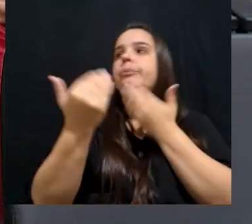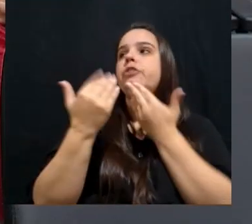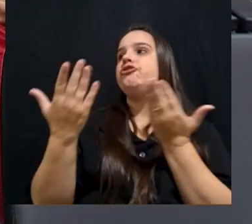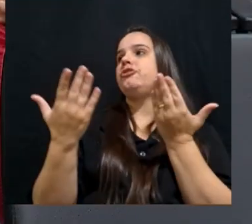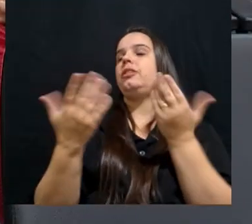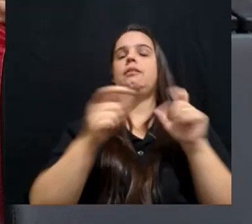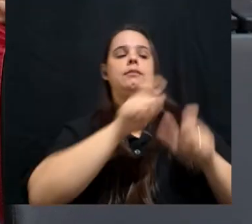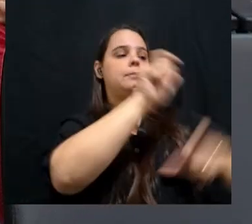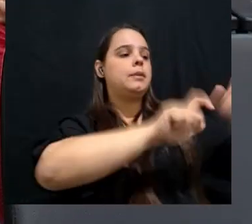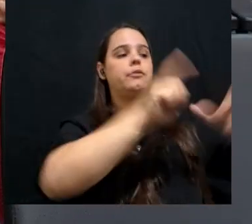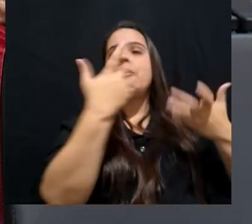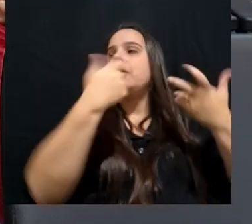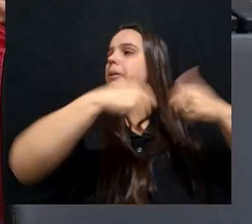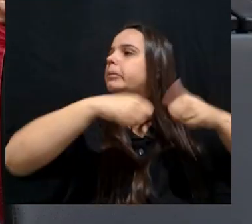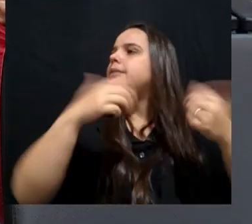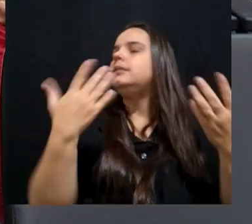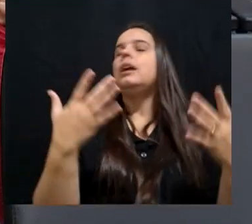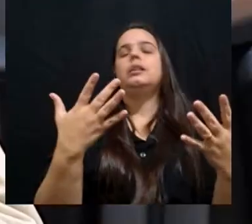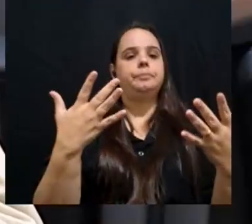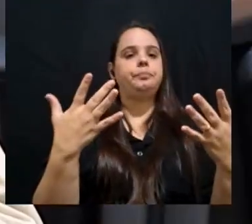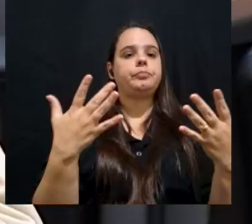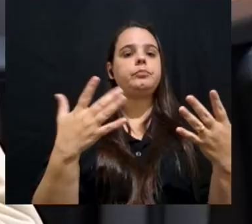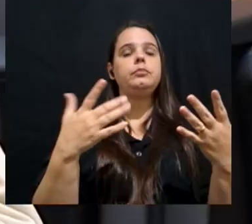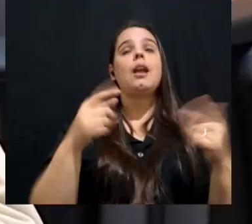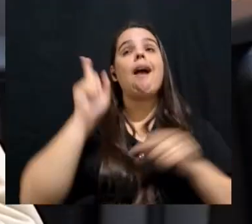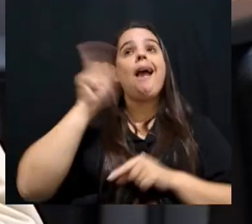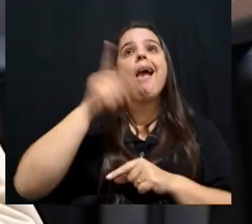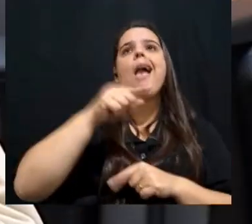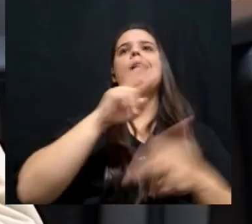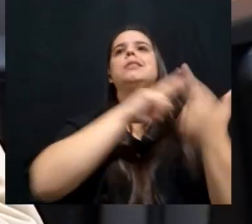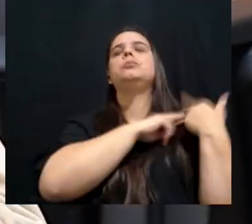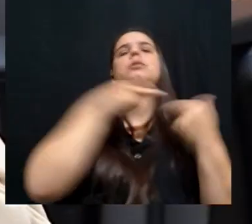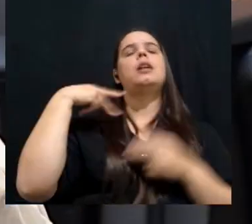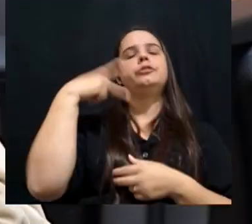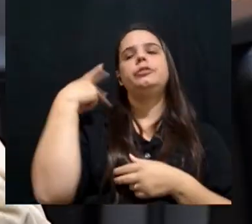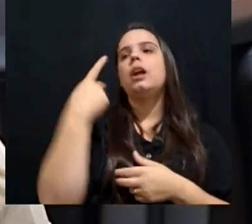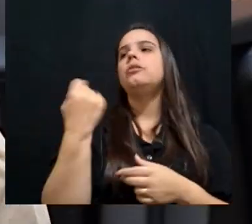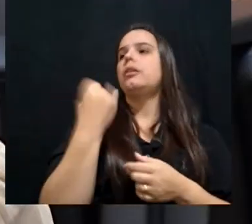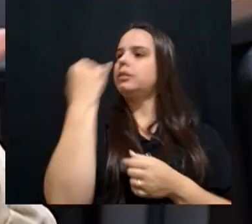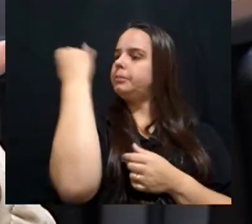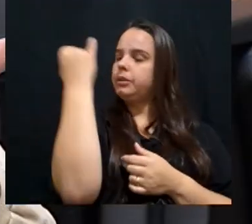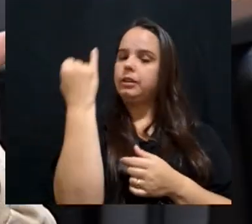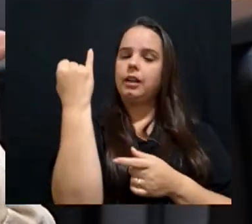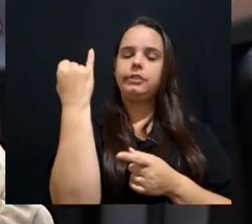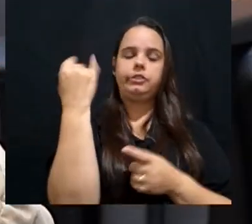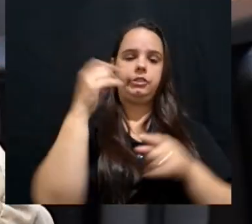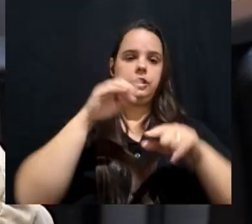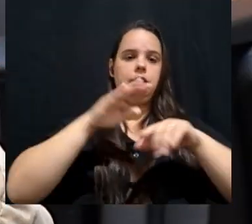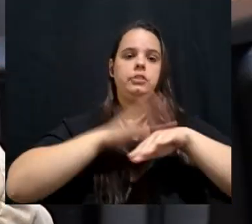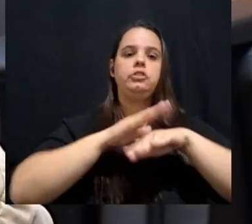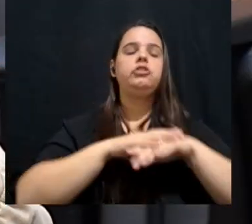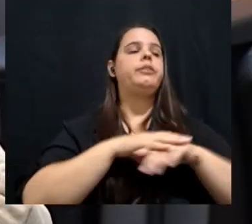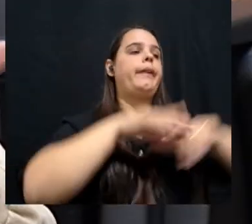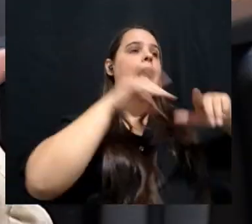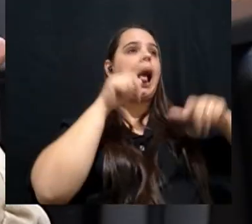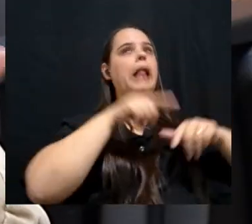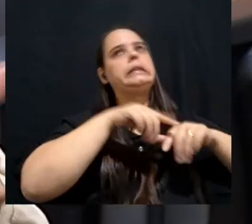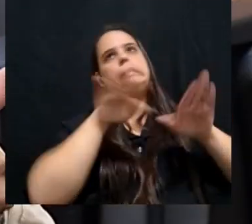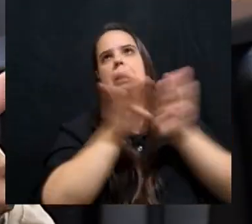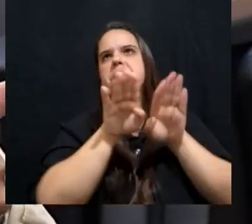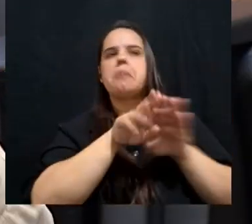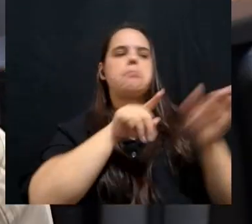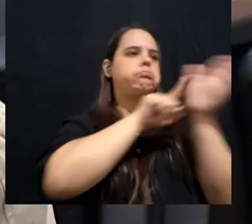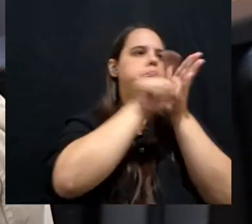Então essa função de um vereador é importantíssima, que além de legislar e fiscalizar, mas também influenciar para